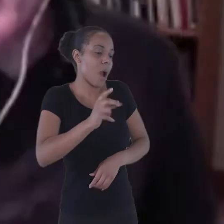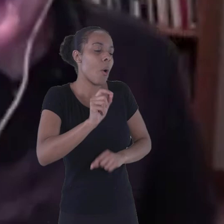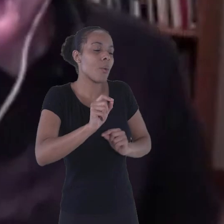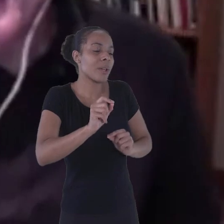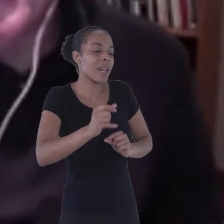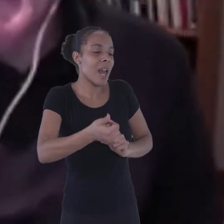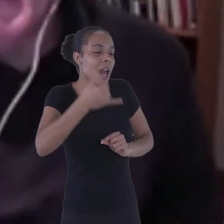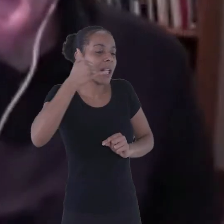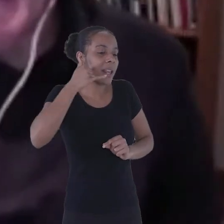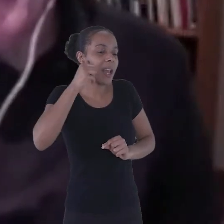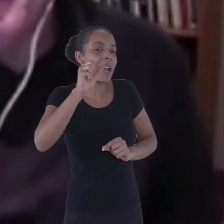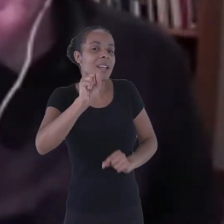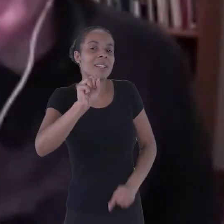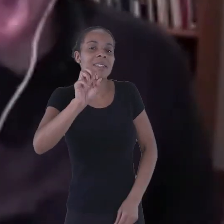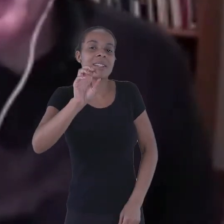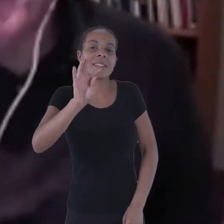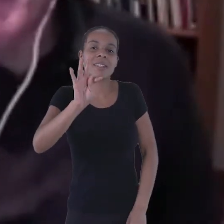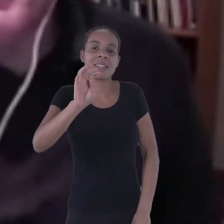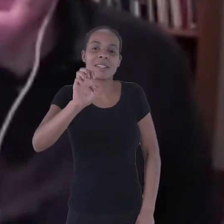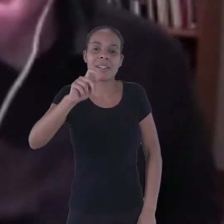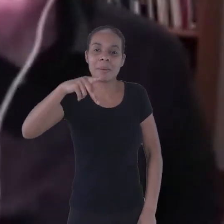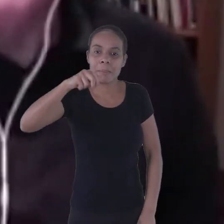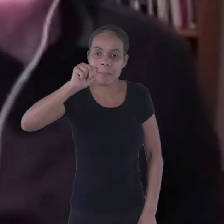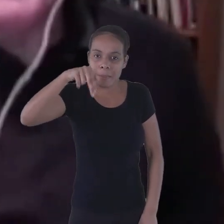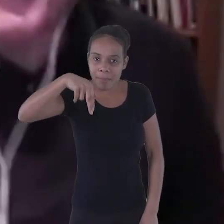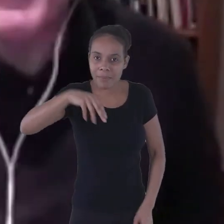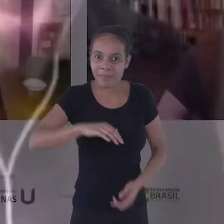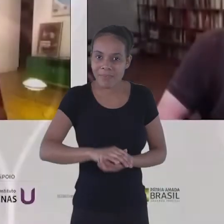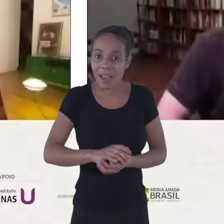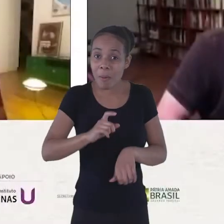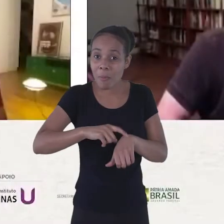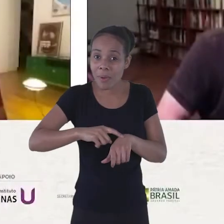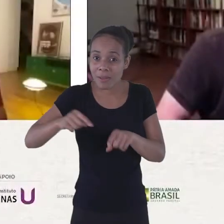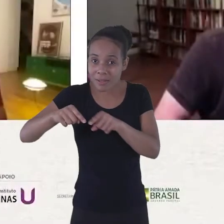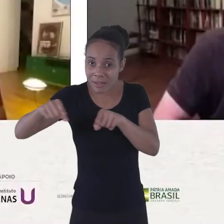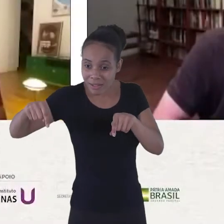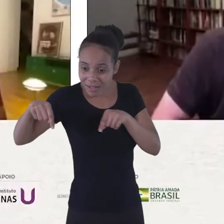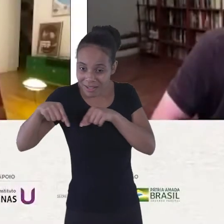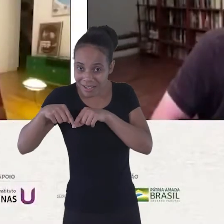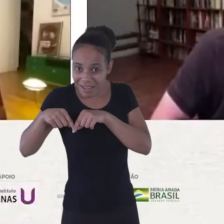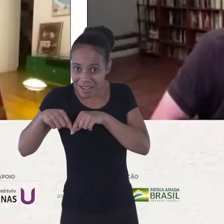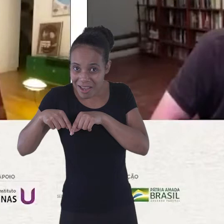Stepan. Ligou. E dali ele foi cair no retiro dos artistas.